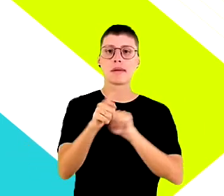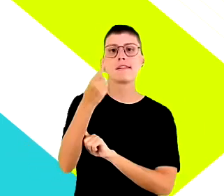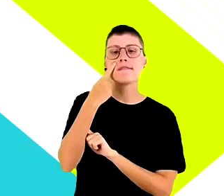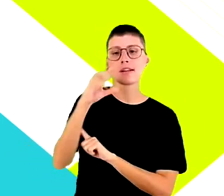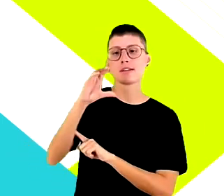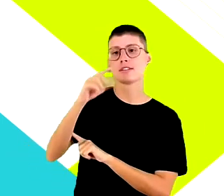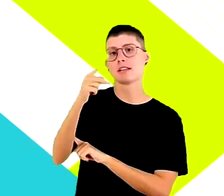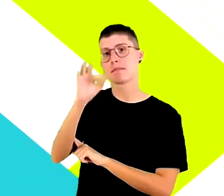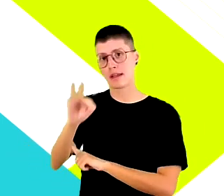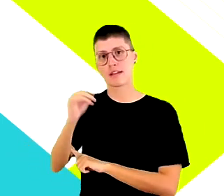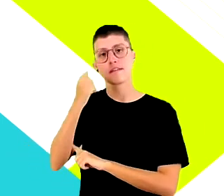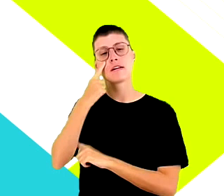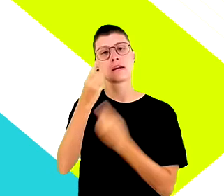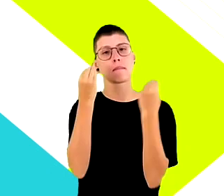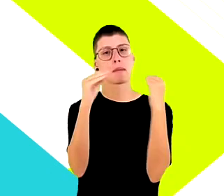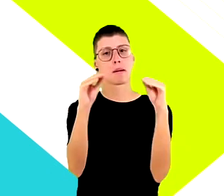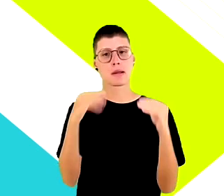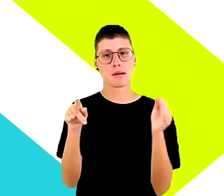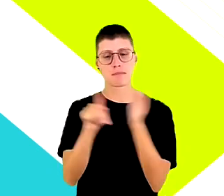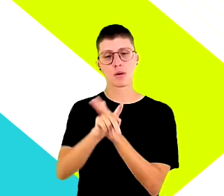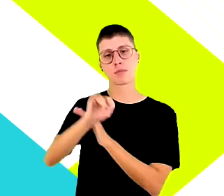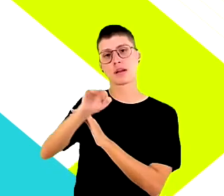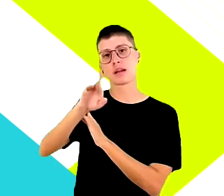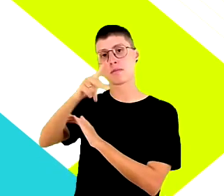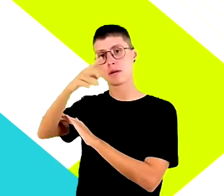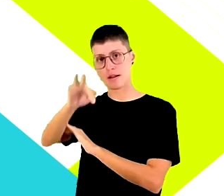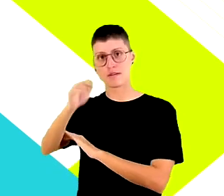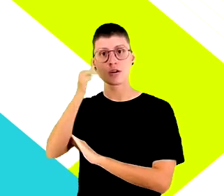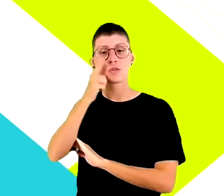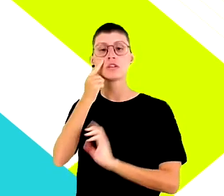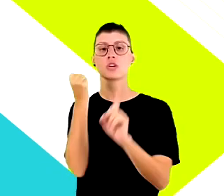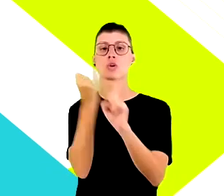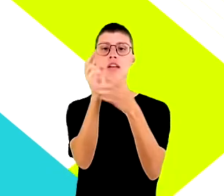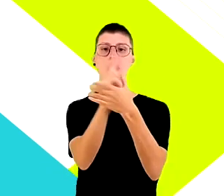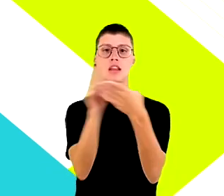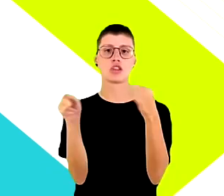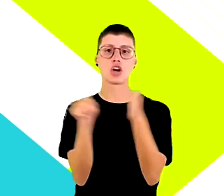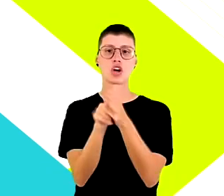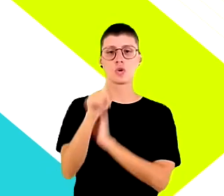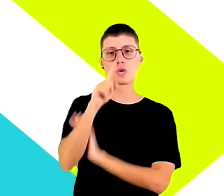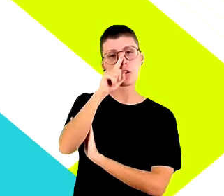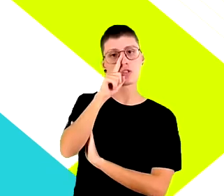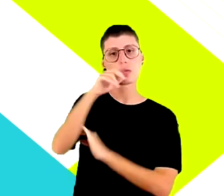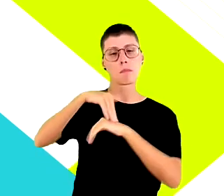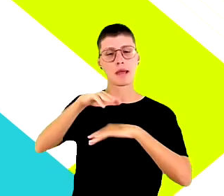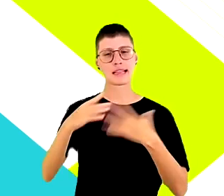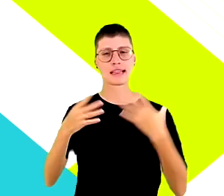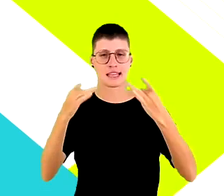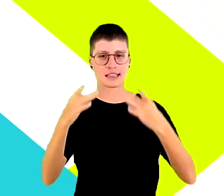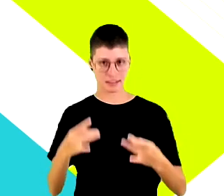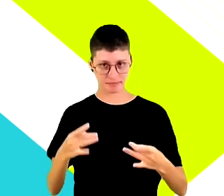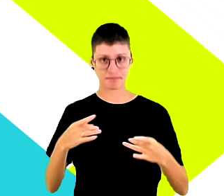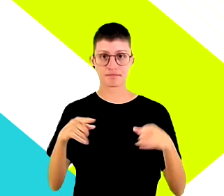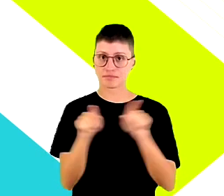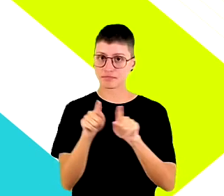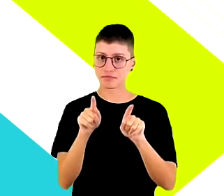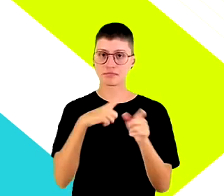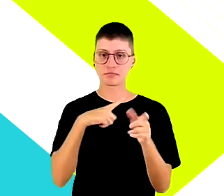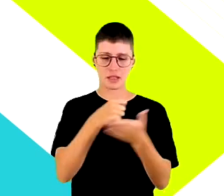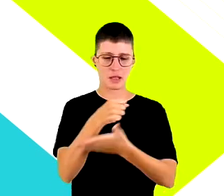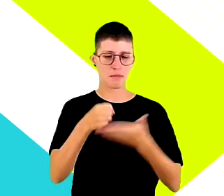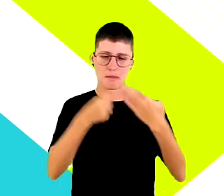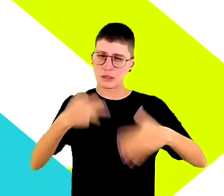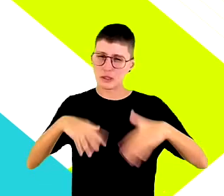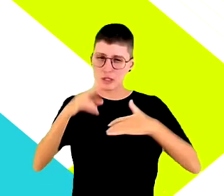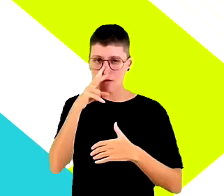fazenda, né, até chegar no relatório de risco do produtor mais detalhado. A gente tem aqui uma base super grande aqui